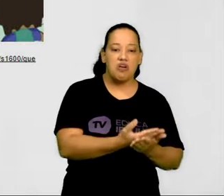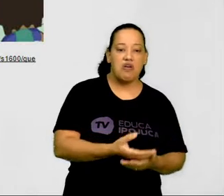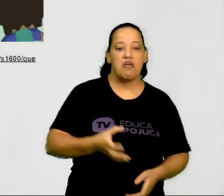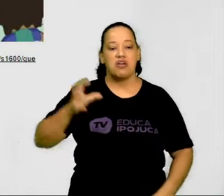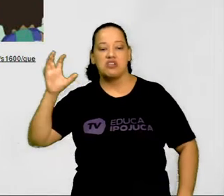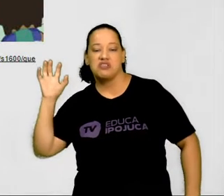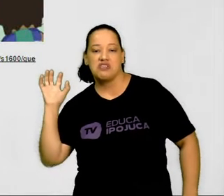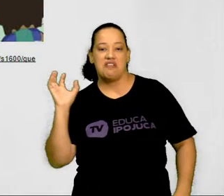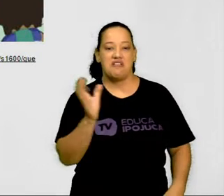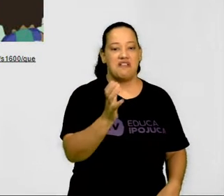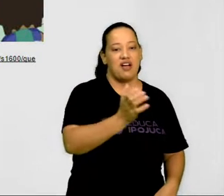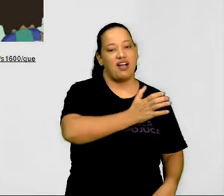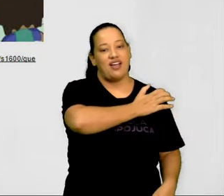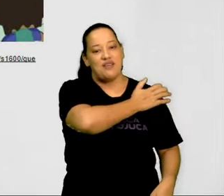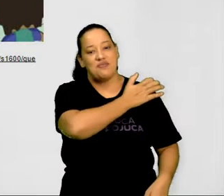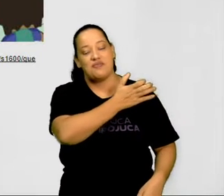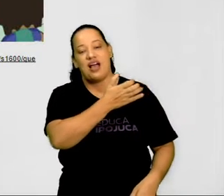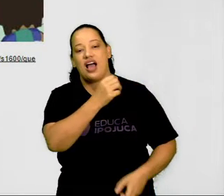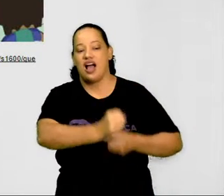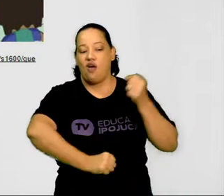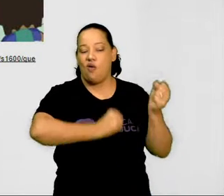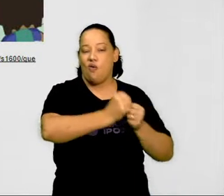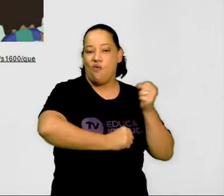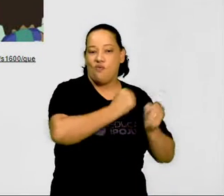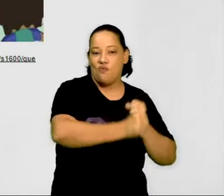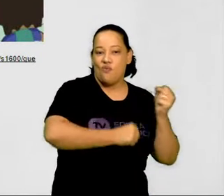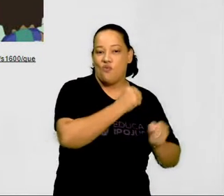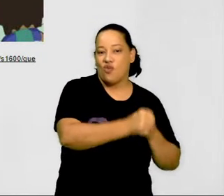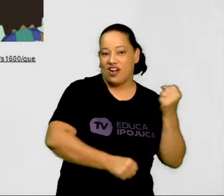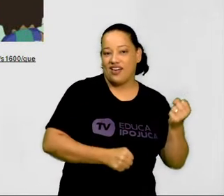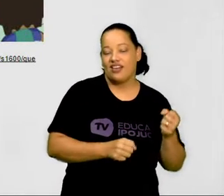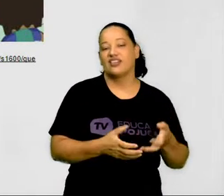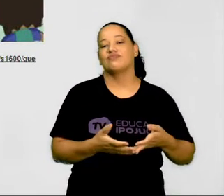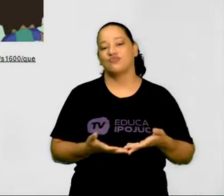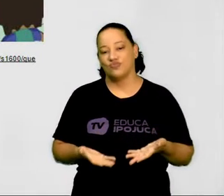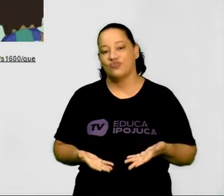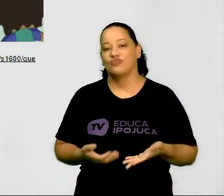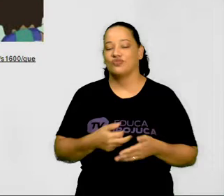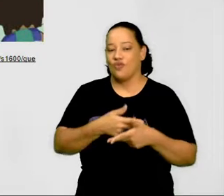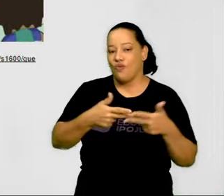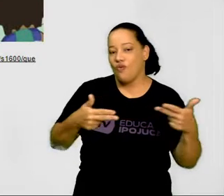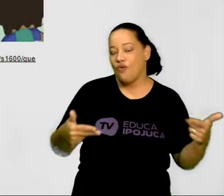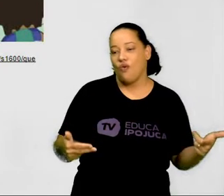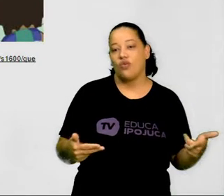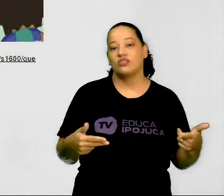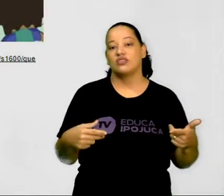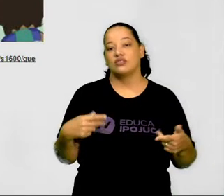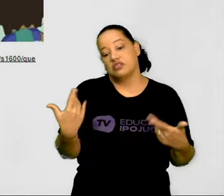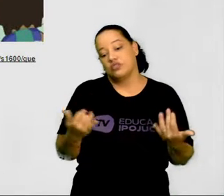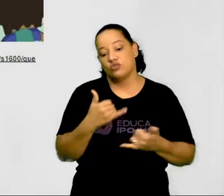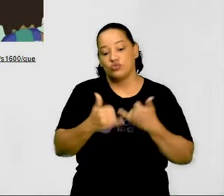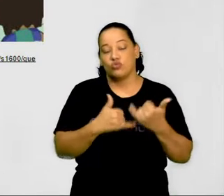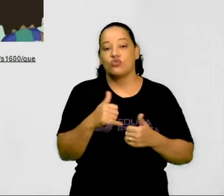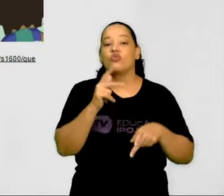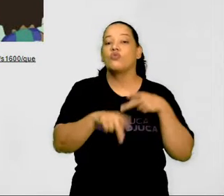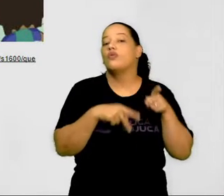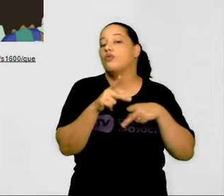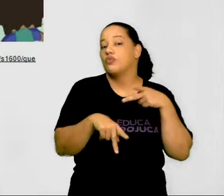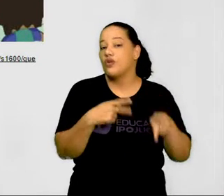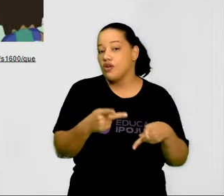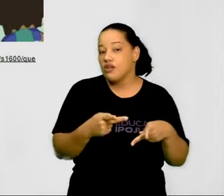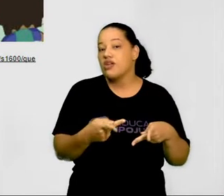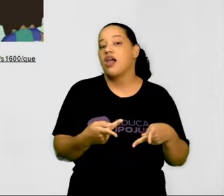queimado brincar de corrida de outras coisas e já estão jogo popular desde que